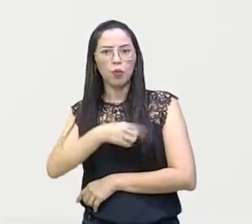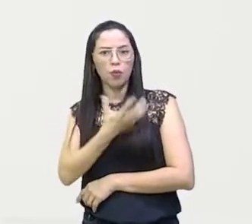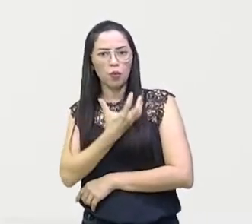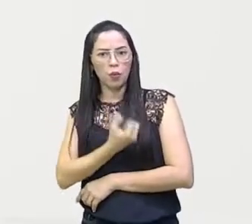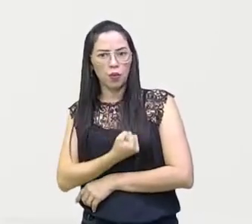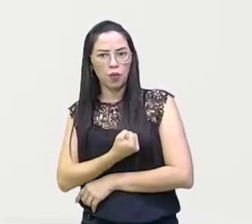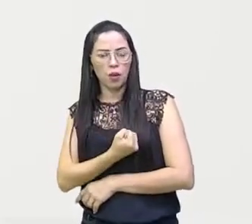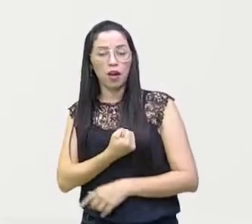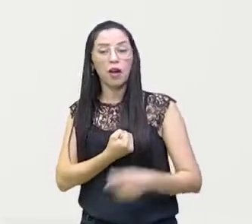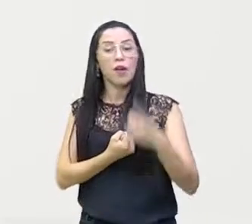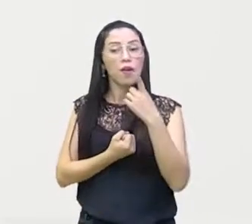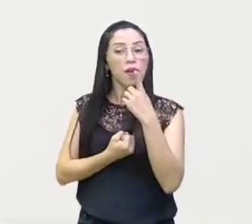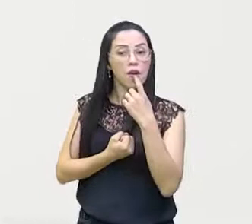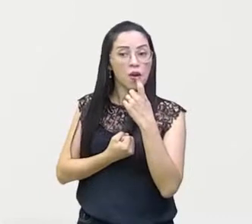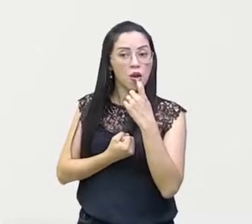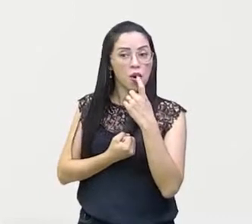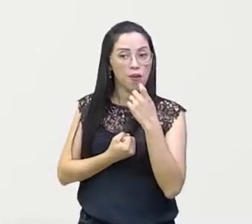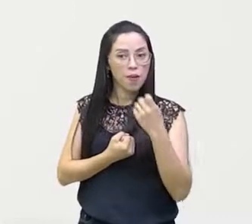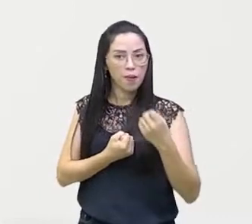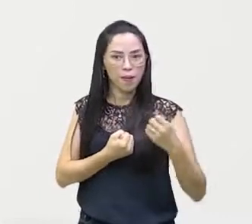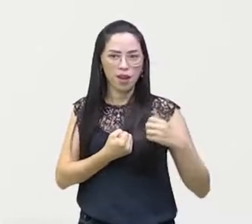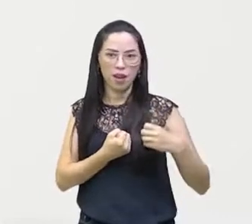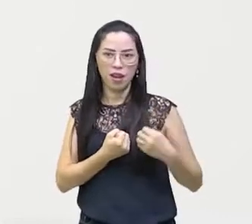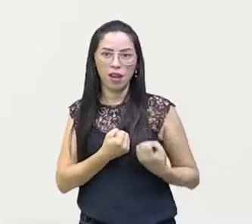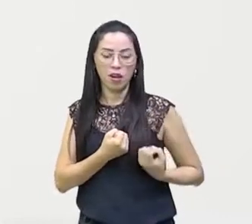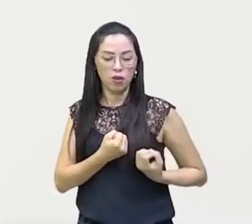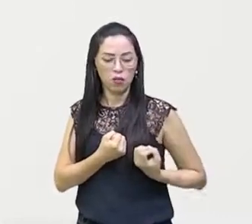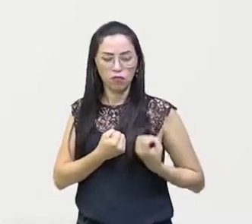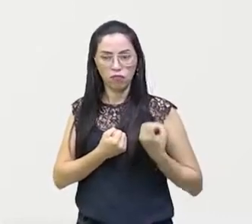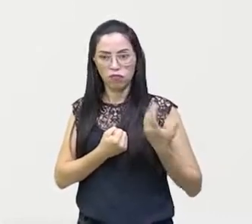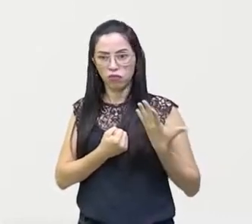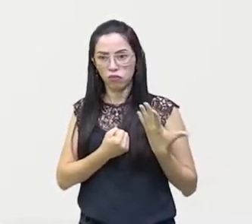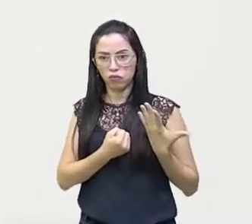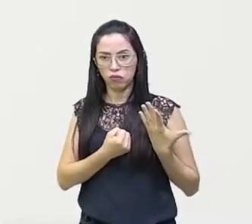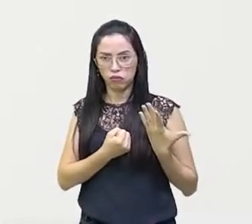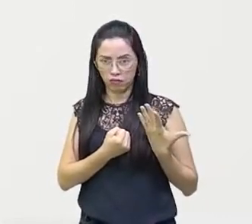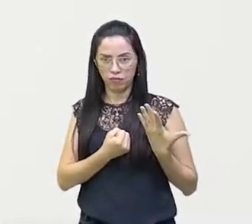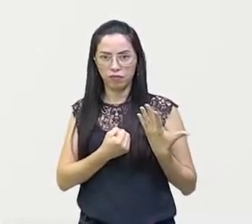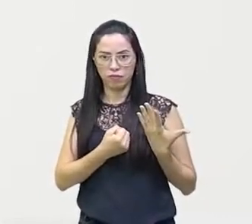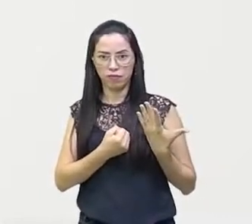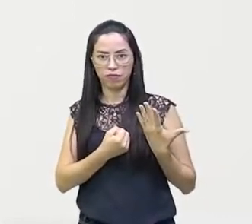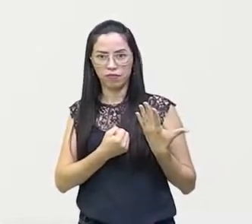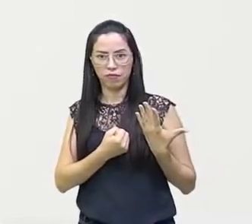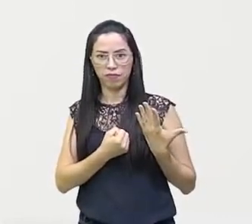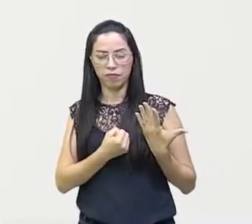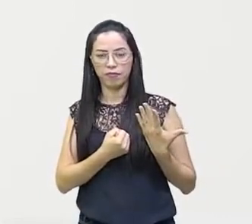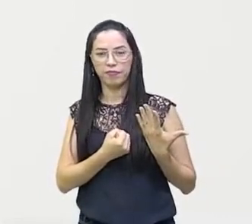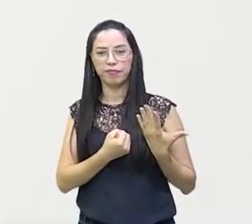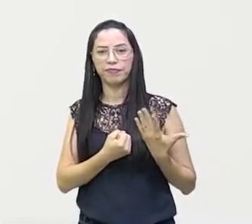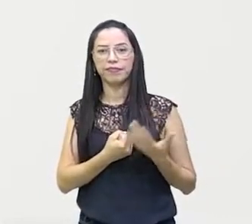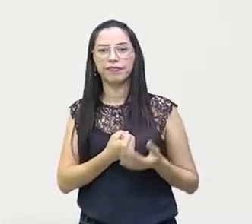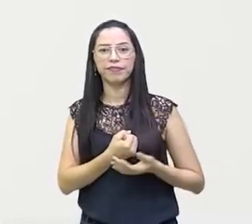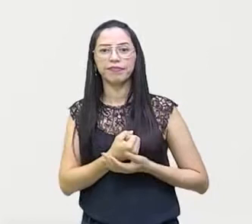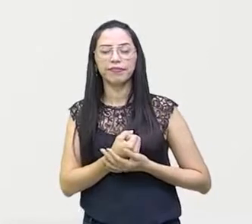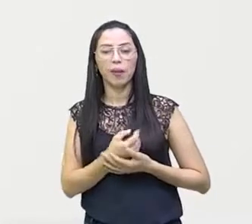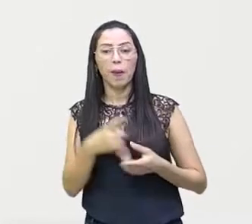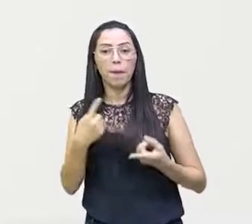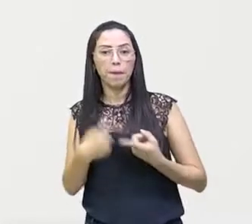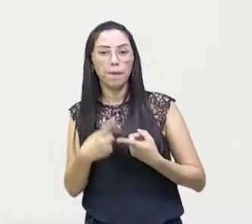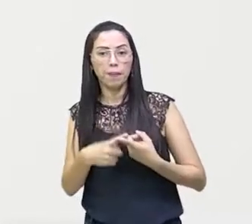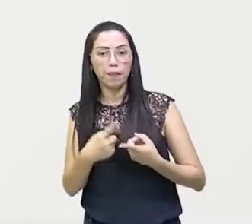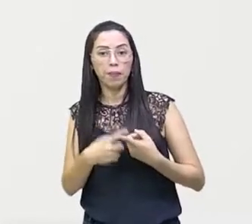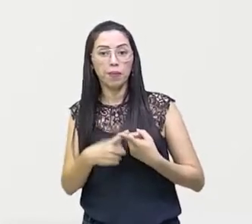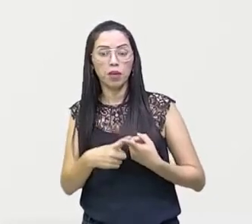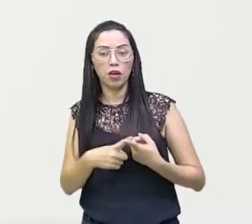vermelha ele retira, né, para onde vai as artérias, para onde depois que o sangue entra, ele